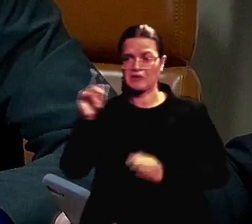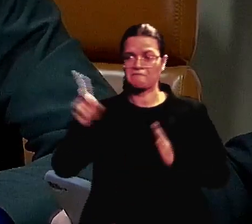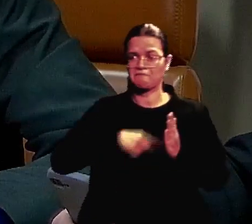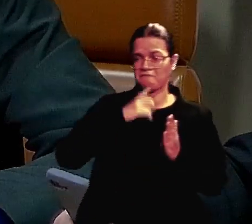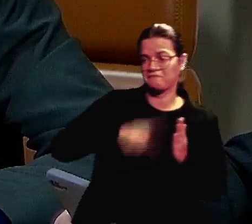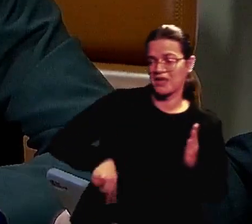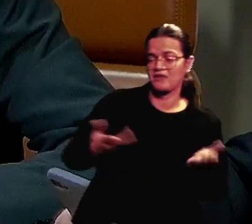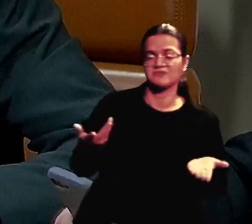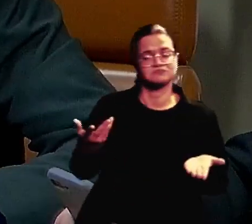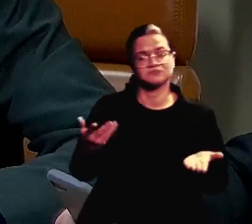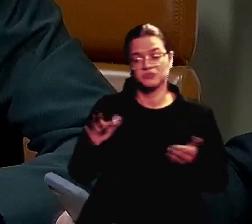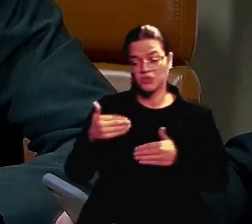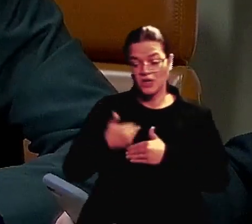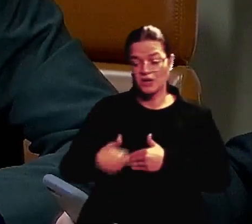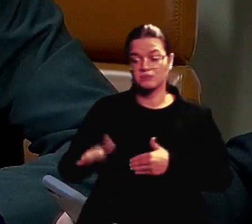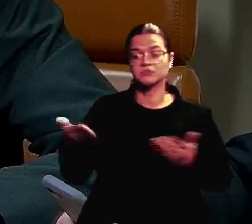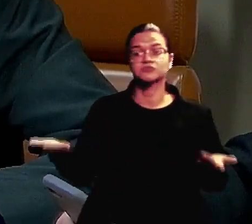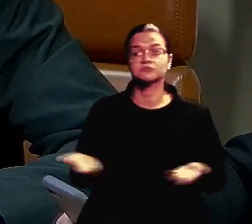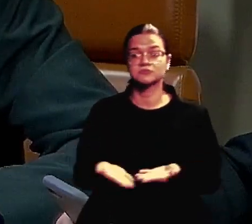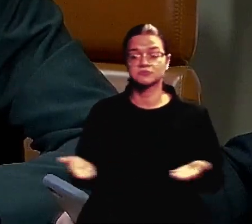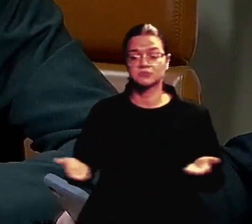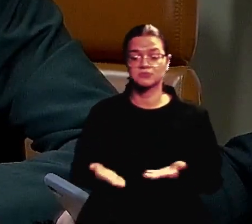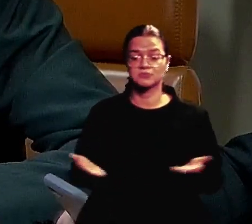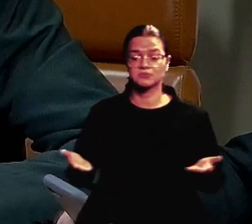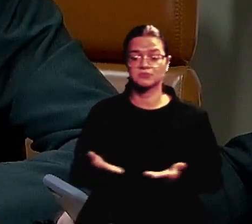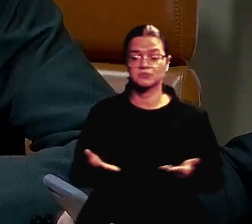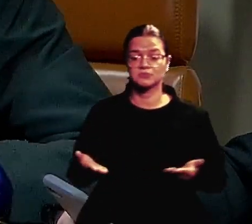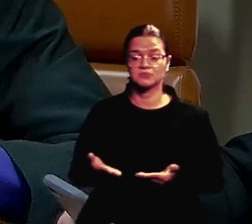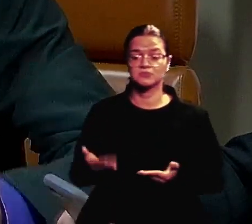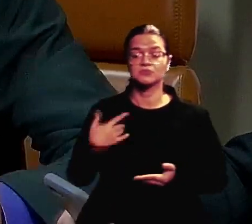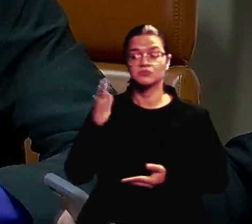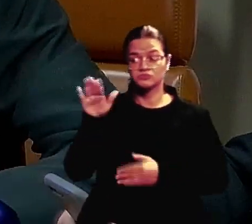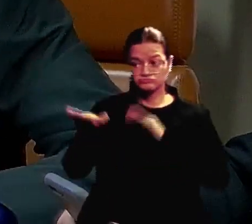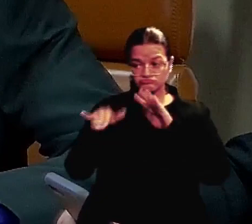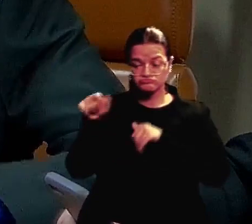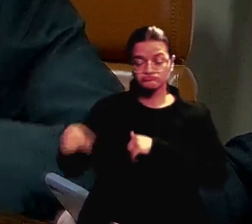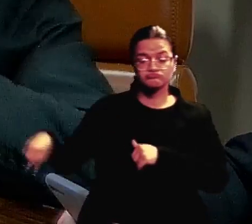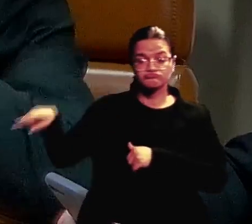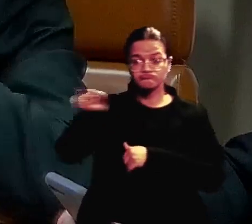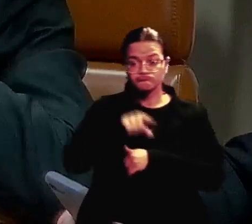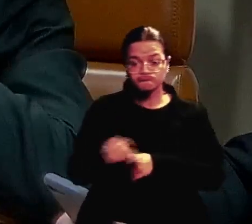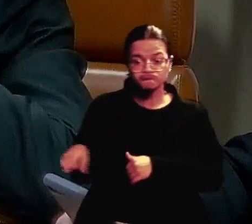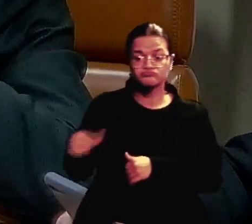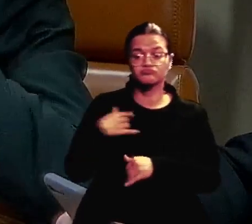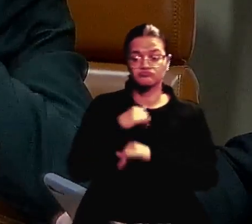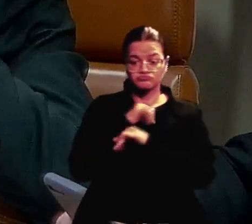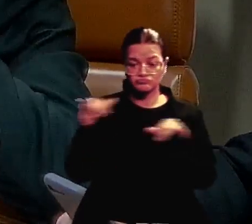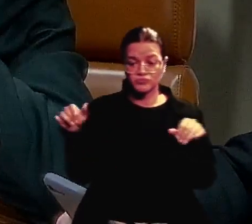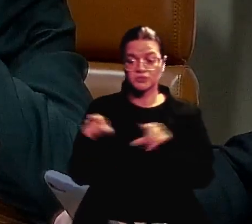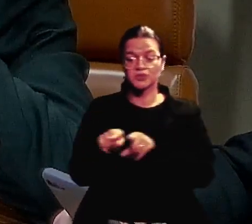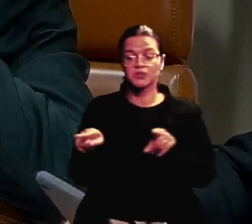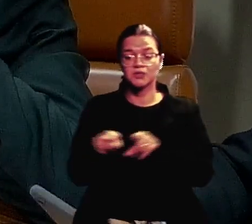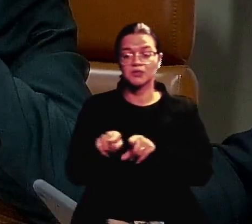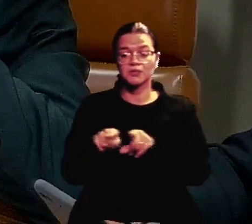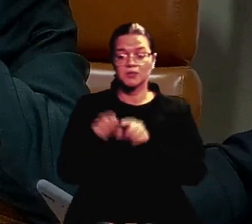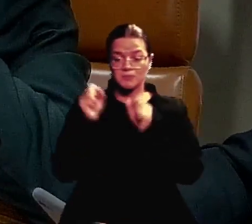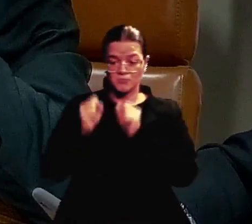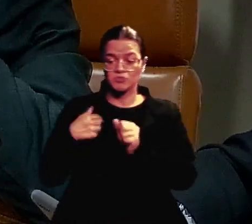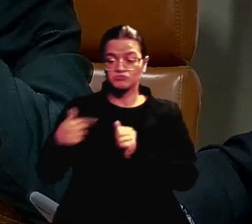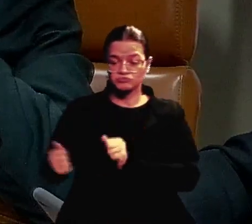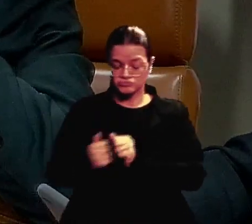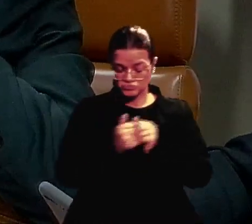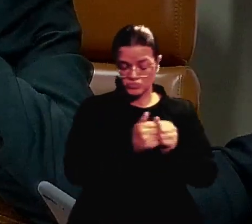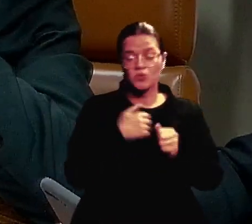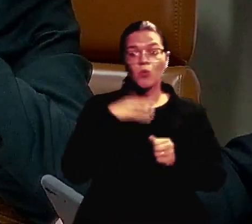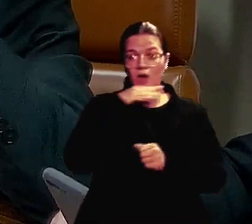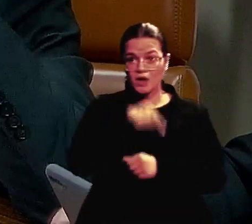vetar, né? Então, a partir de agora, até chamo vocês, ou me coloquei também à disposição, porque